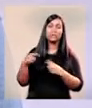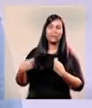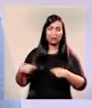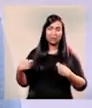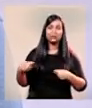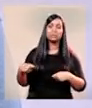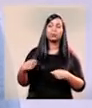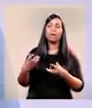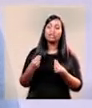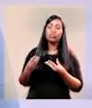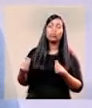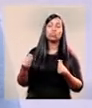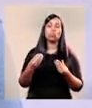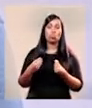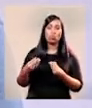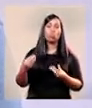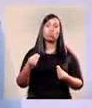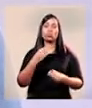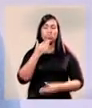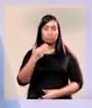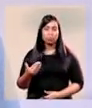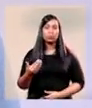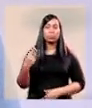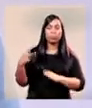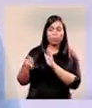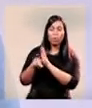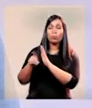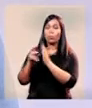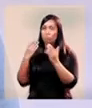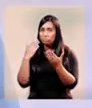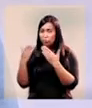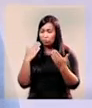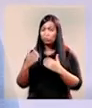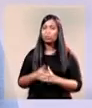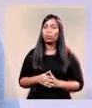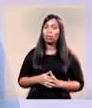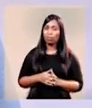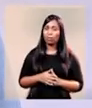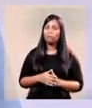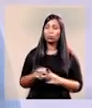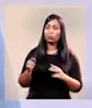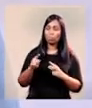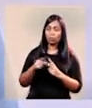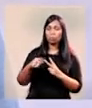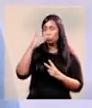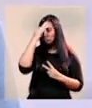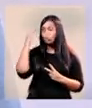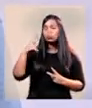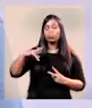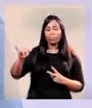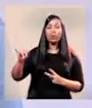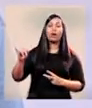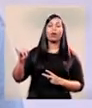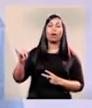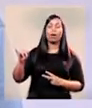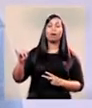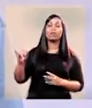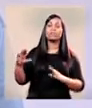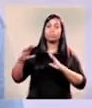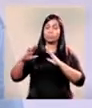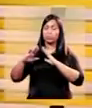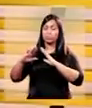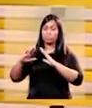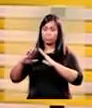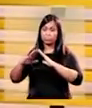uma necessidade, uma demanda muito grande, mais psicológica do indivíduo mesmo, é encaminhado para a